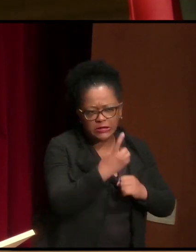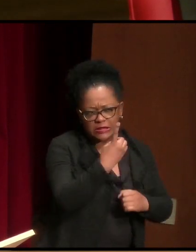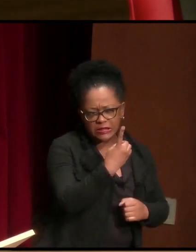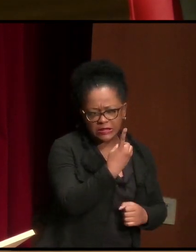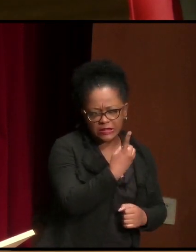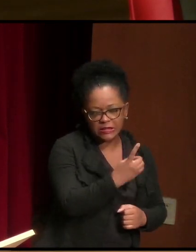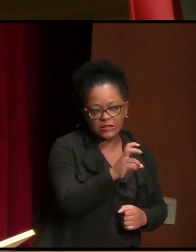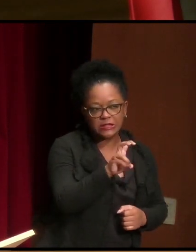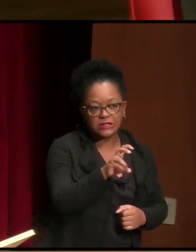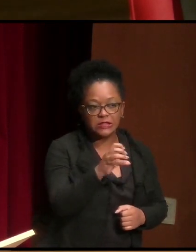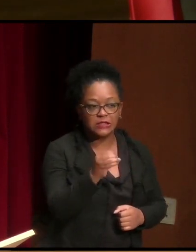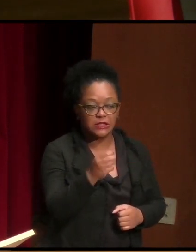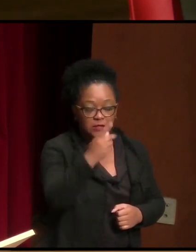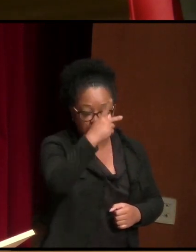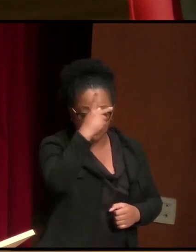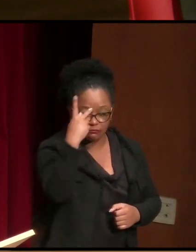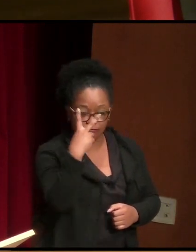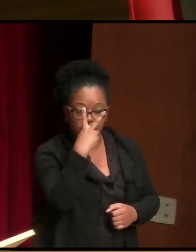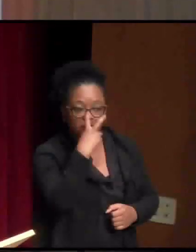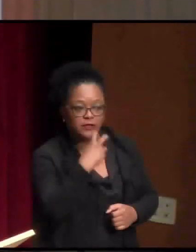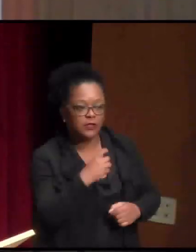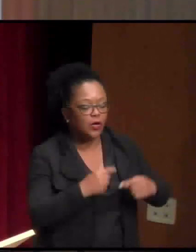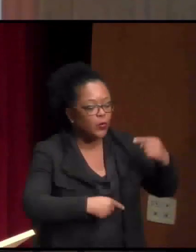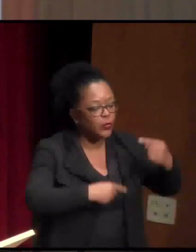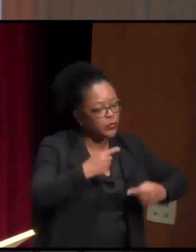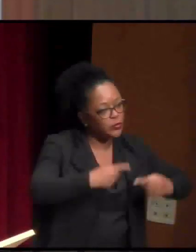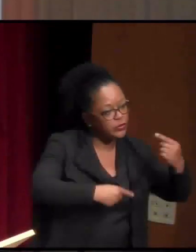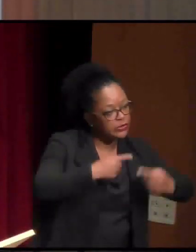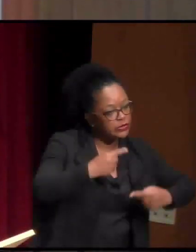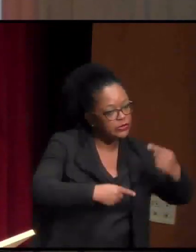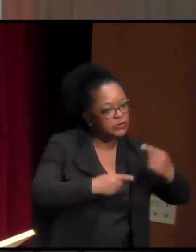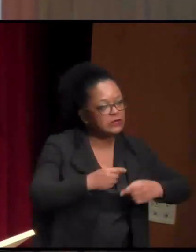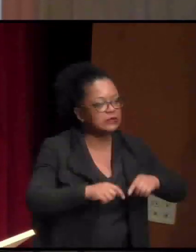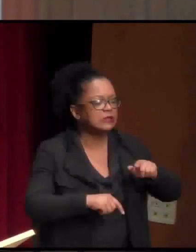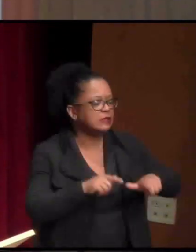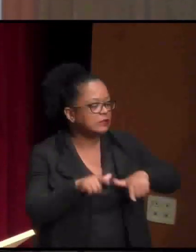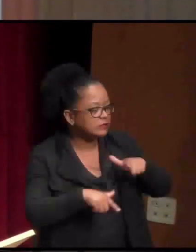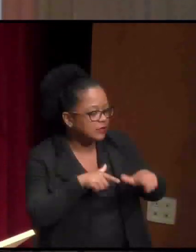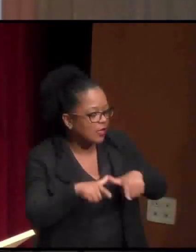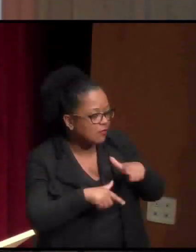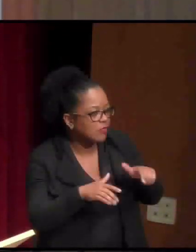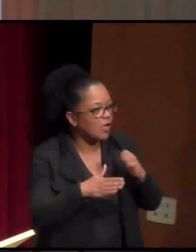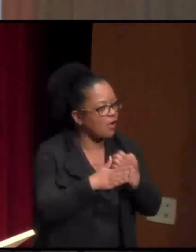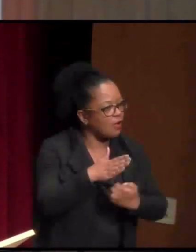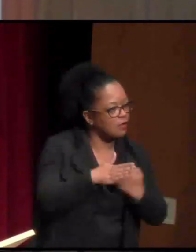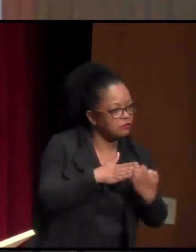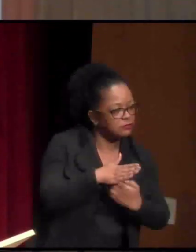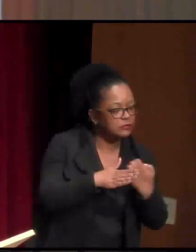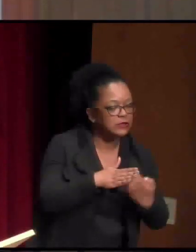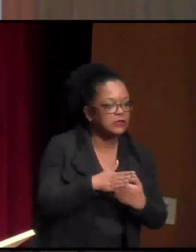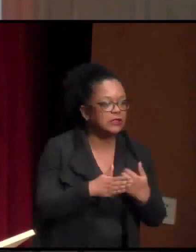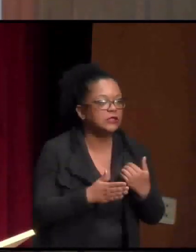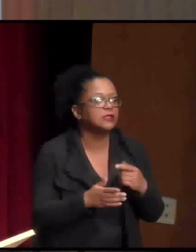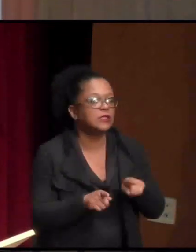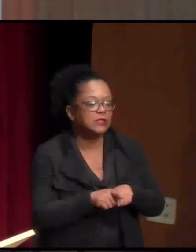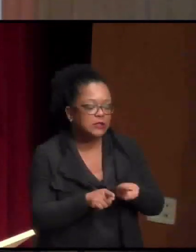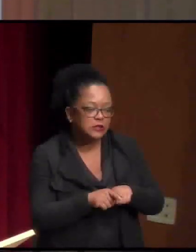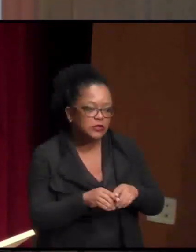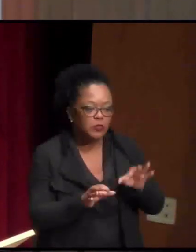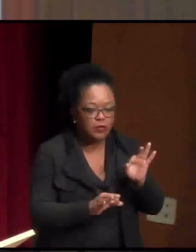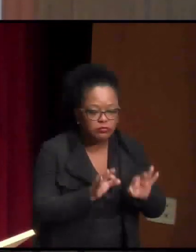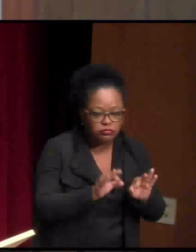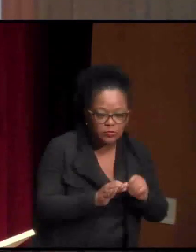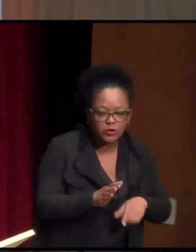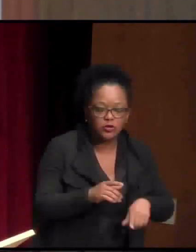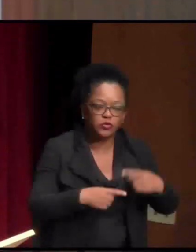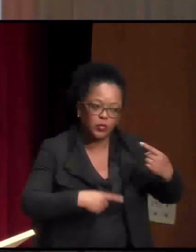Paulo, para discutir novas estratégias de empregabilidade, chamando empresas, chamando legisladores, chamando o